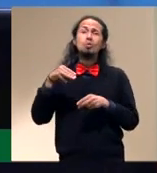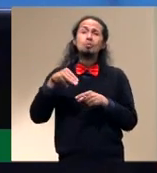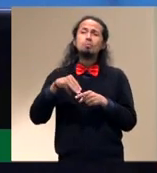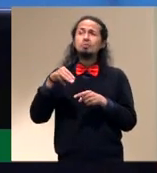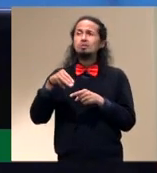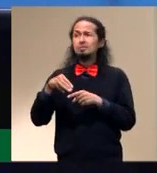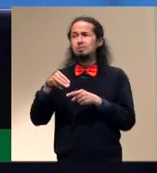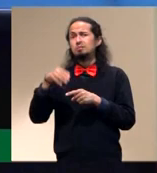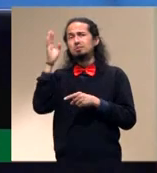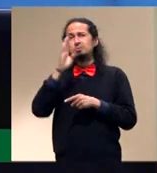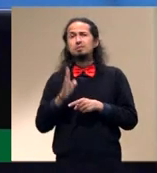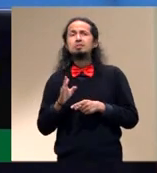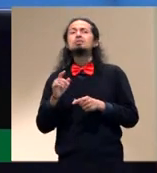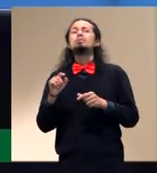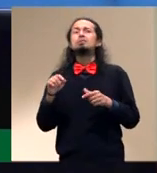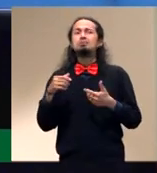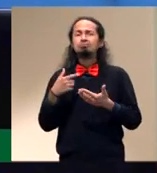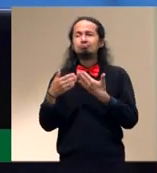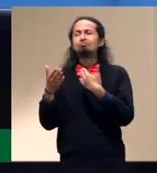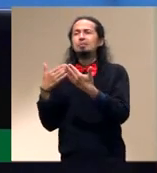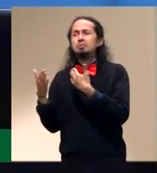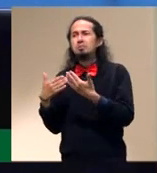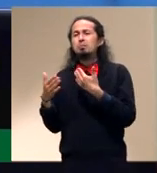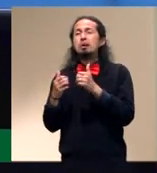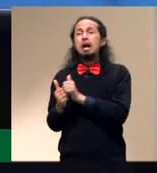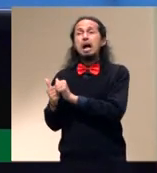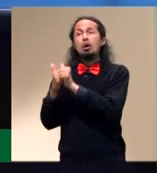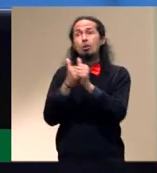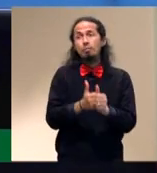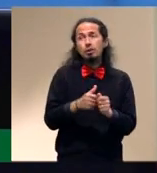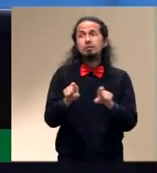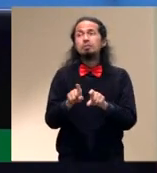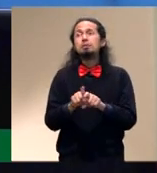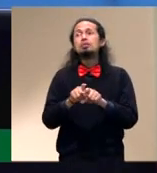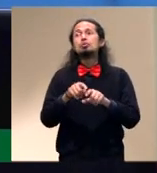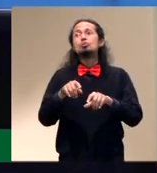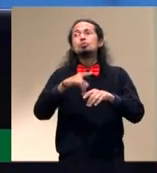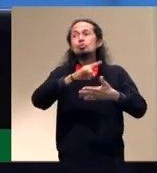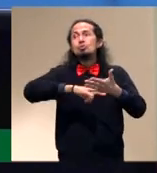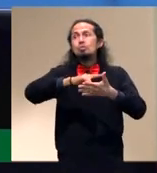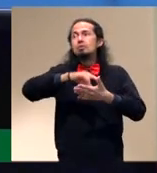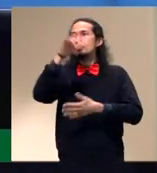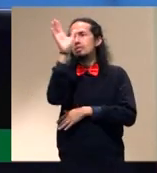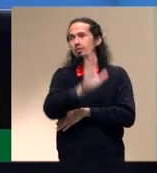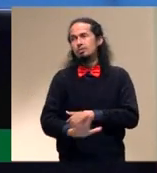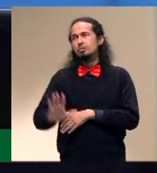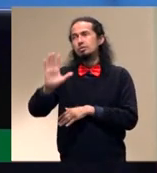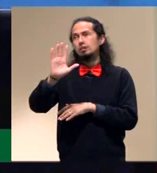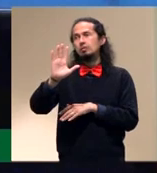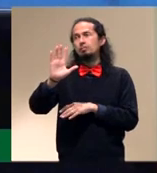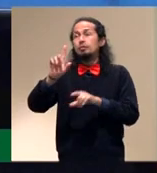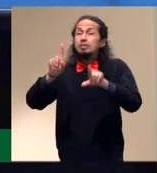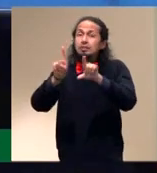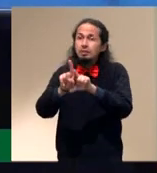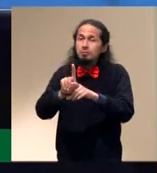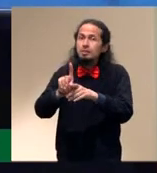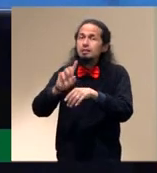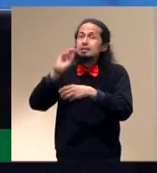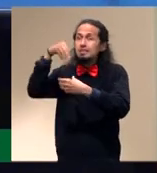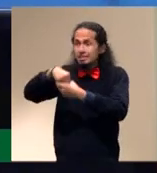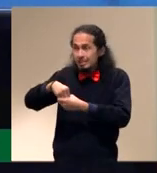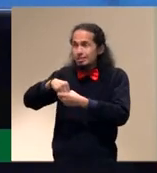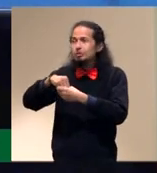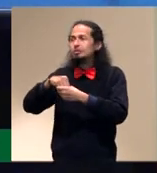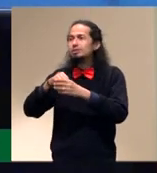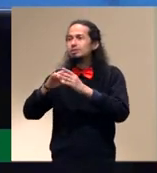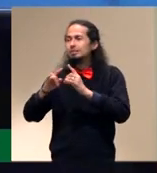e, ao mesmo tempo, valorizar e consolidar uma experiência dentro das unidades que respondessem